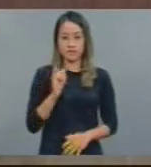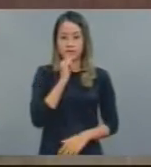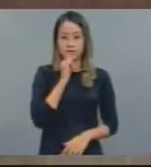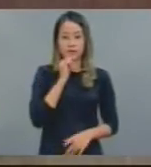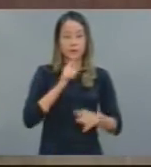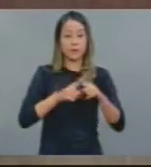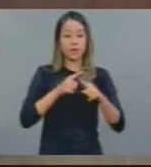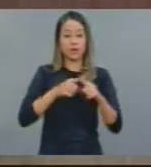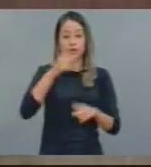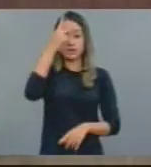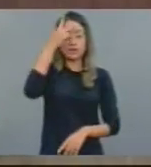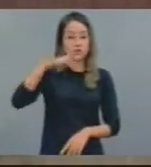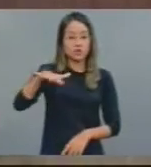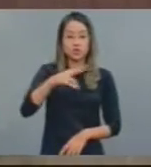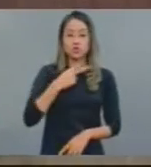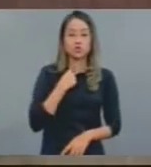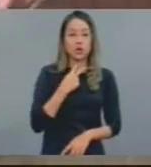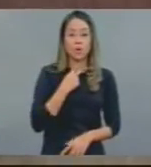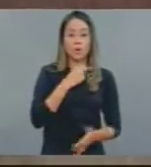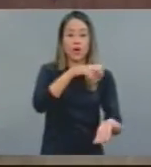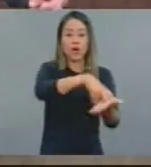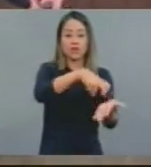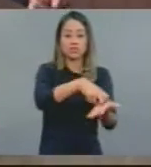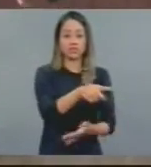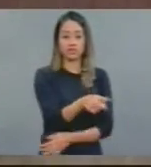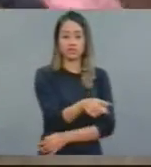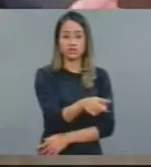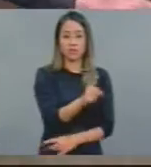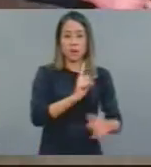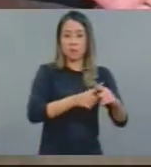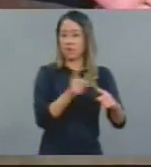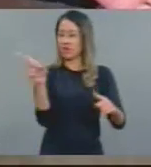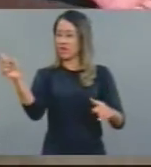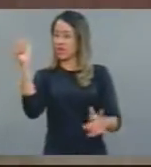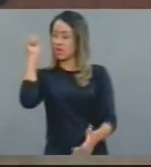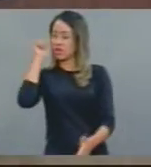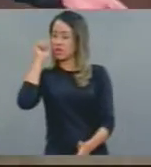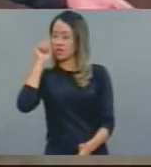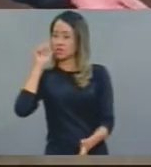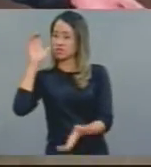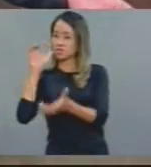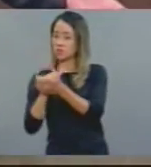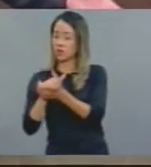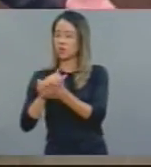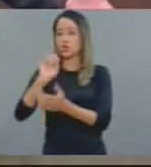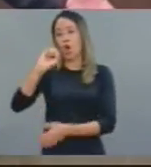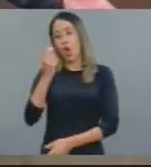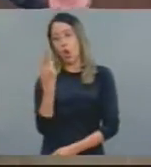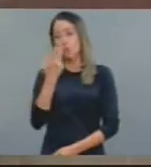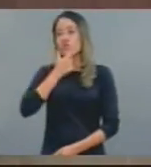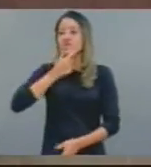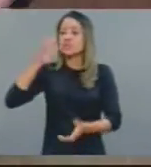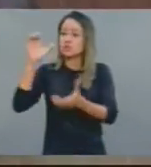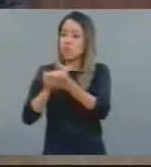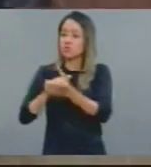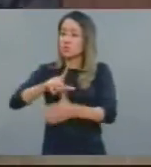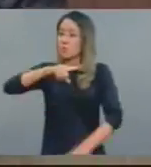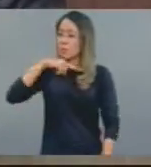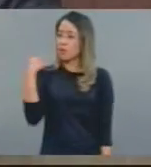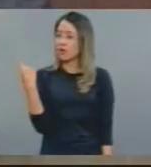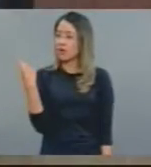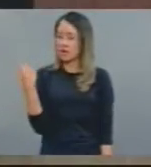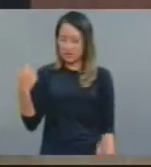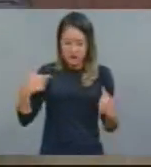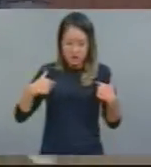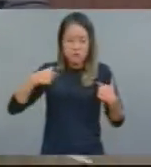as pessoas não podem ser apenadas porque o seu cônjuge morreu. Na prática, o que o governo está fazendo é apenar a